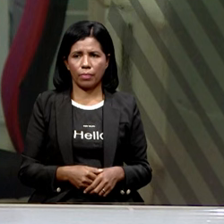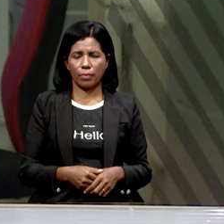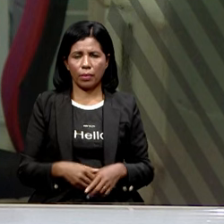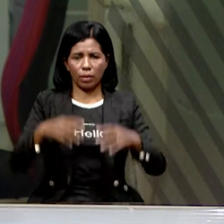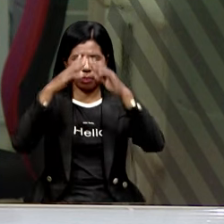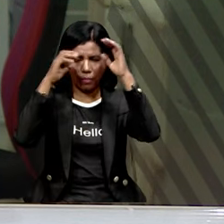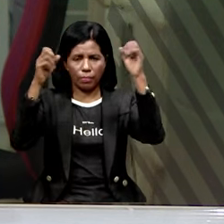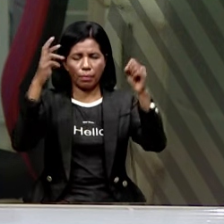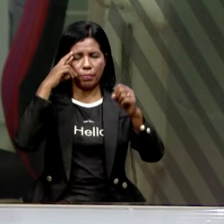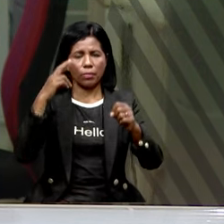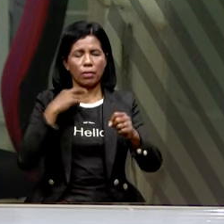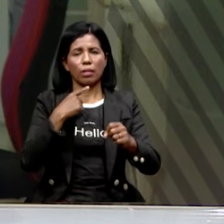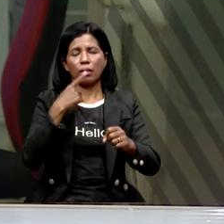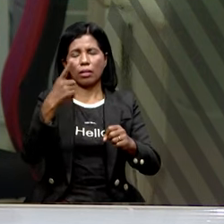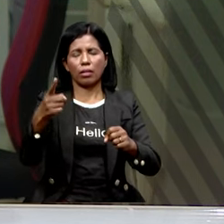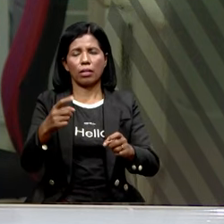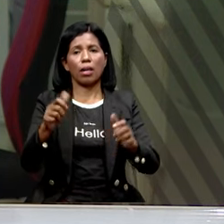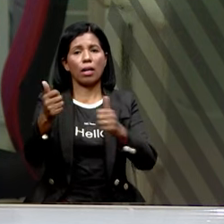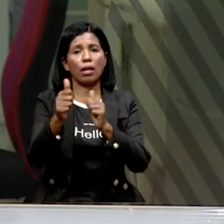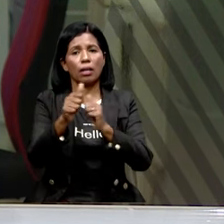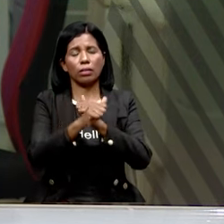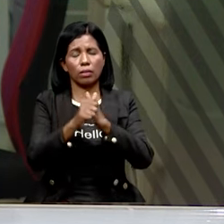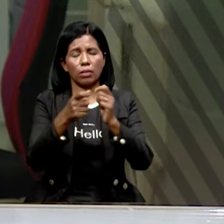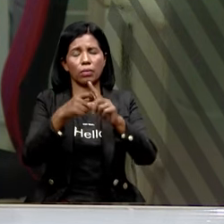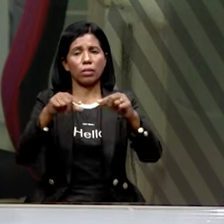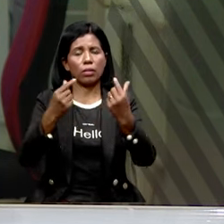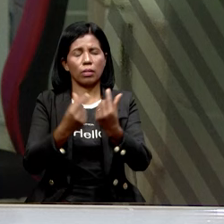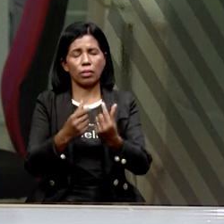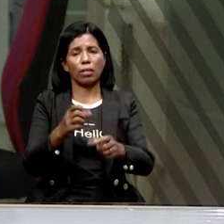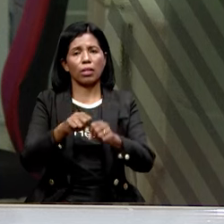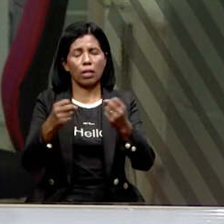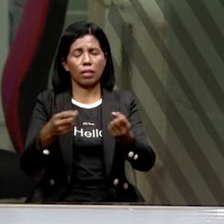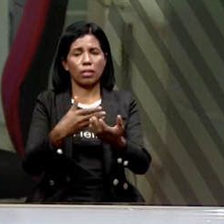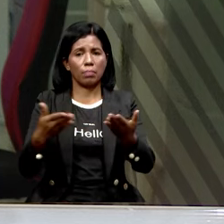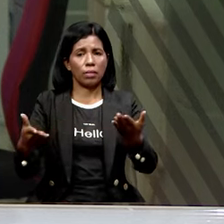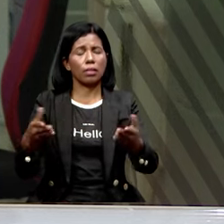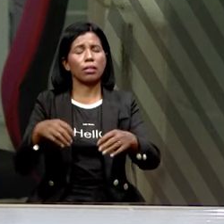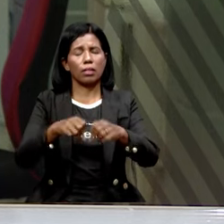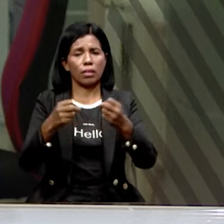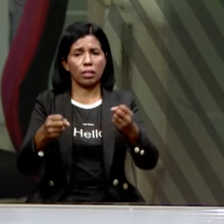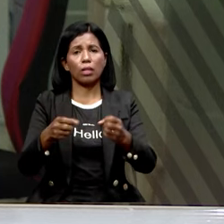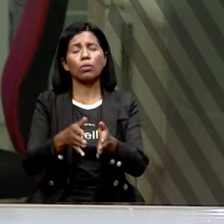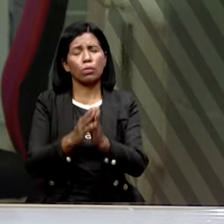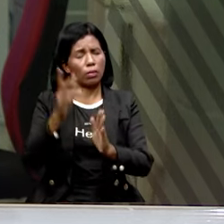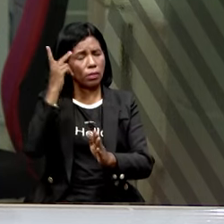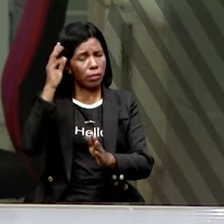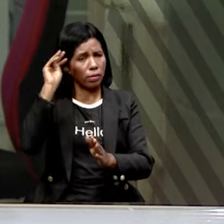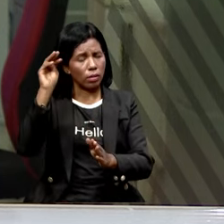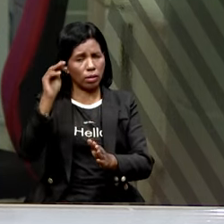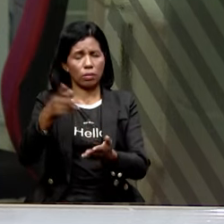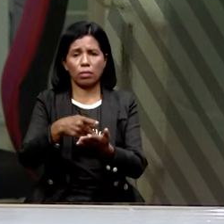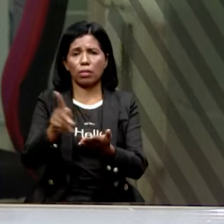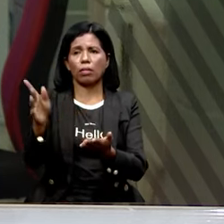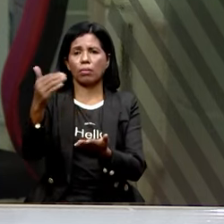O presidente da República lamenta a reação russa aqui para se atuar, não bem estraga negociantes, será no produto, no russo primeiro-ministro atuá-lo